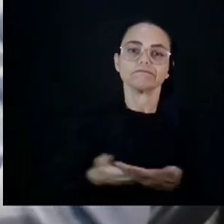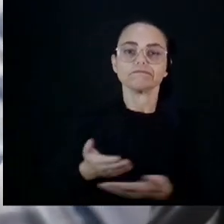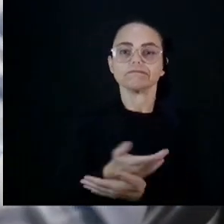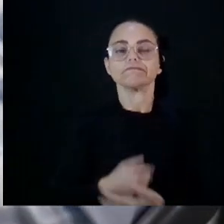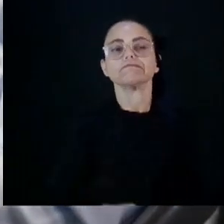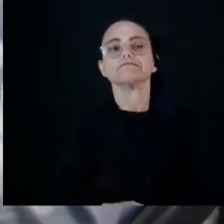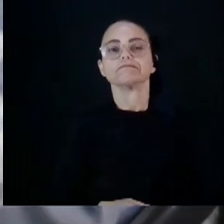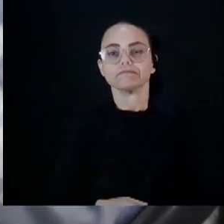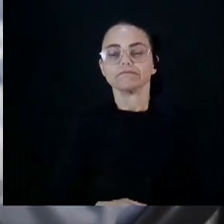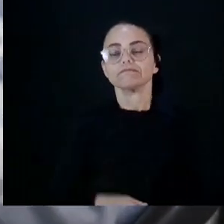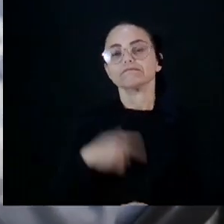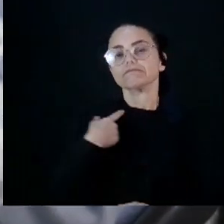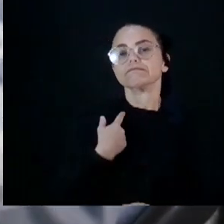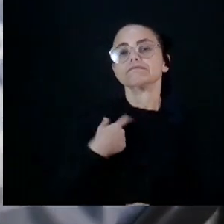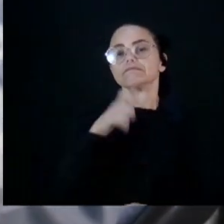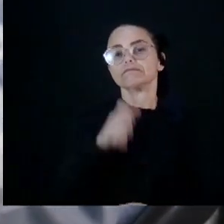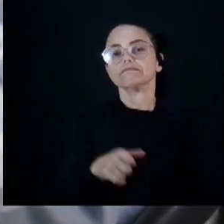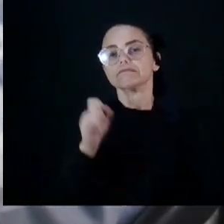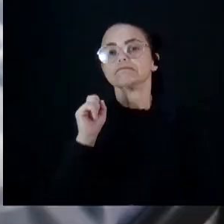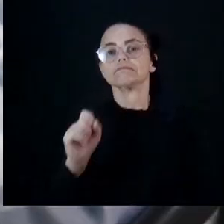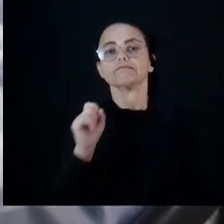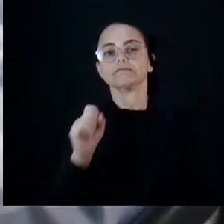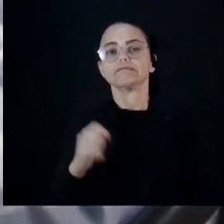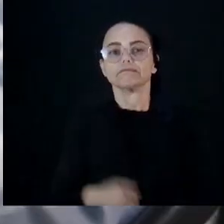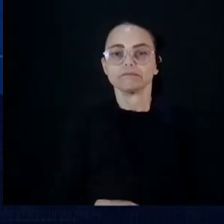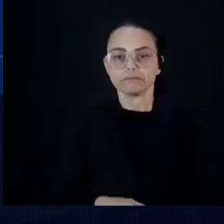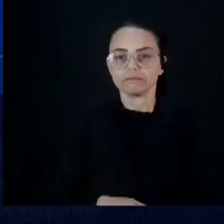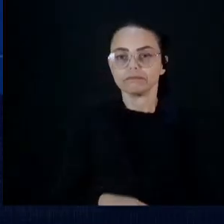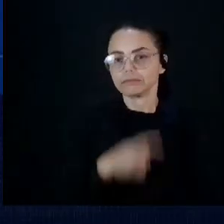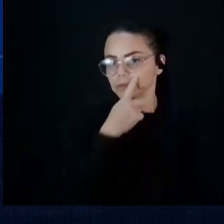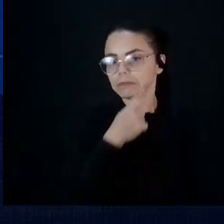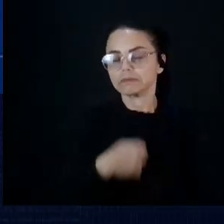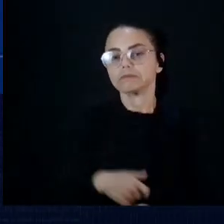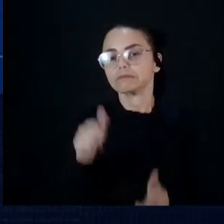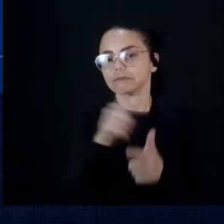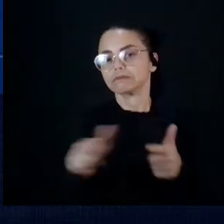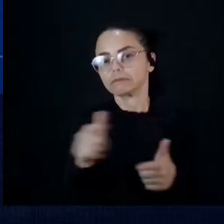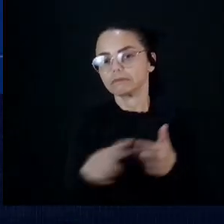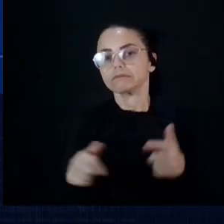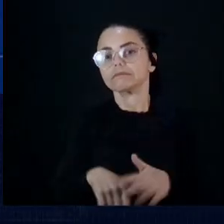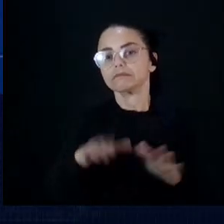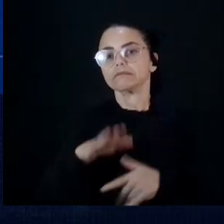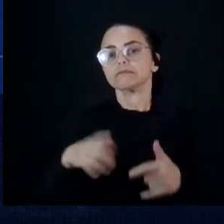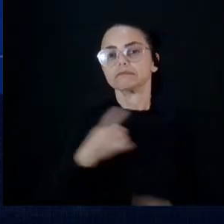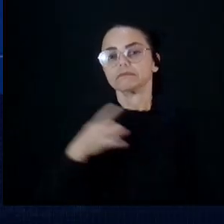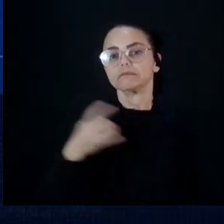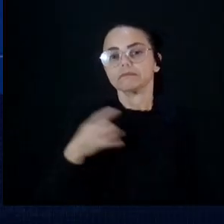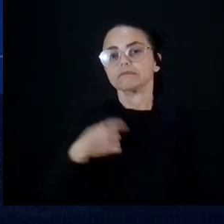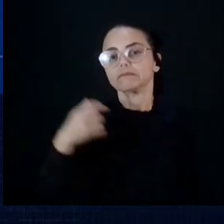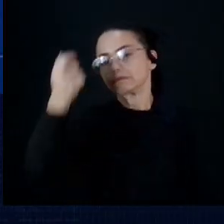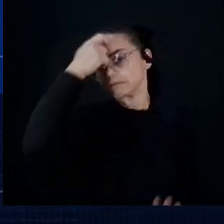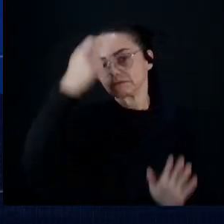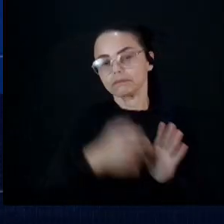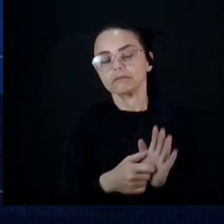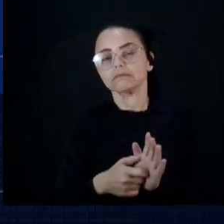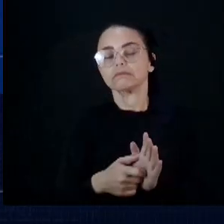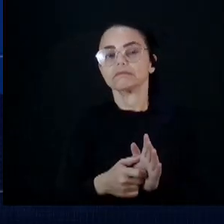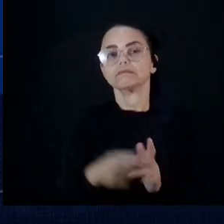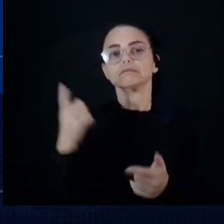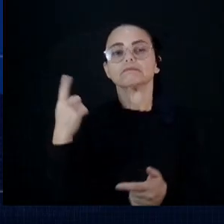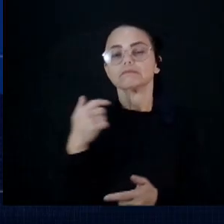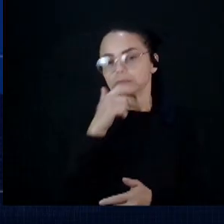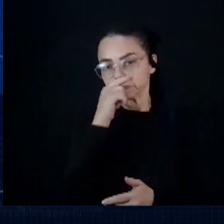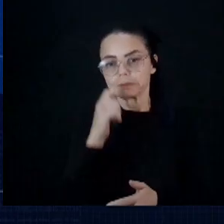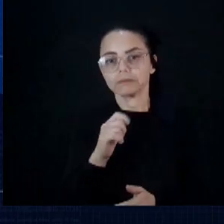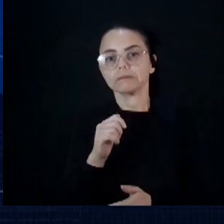o agente faz só isso. Então, um dos problemas que muitas pessoas têm medo com IA é a alucinação, que eles chamam. É quando a